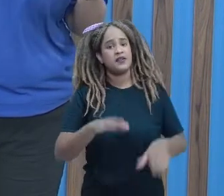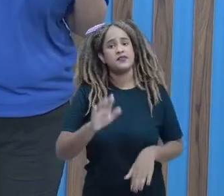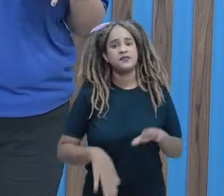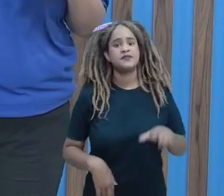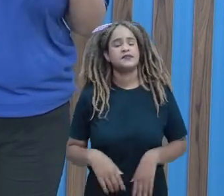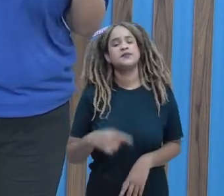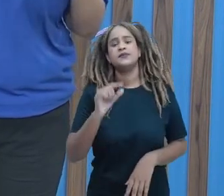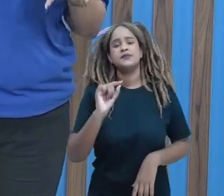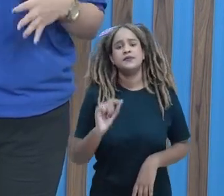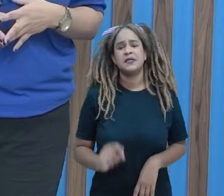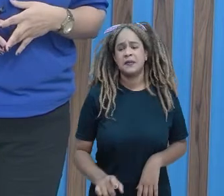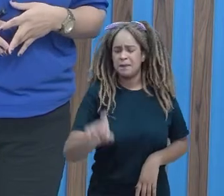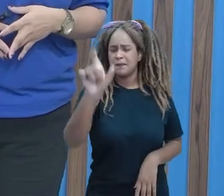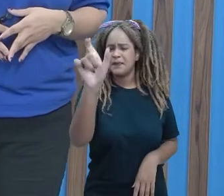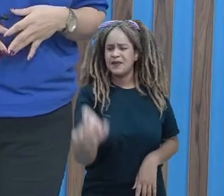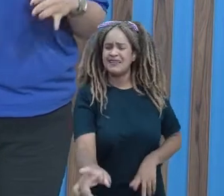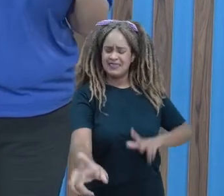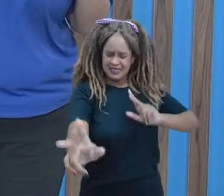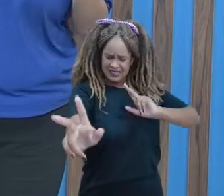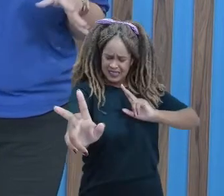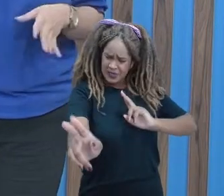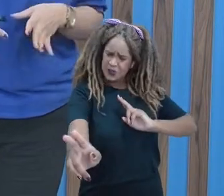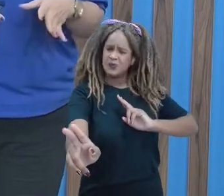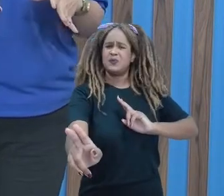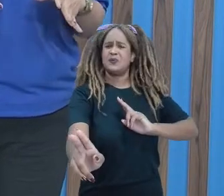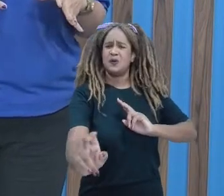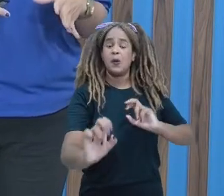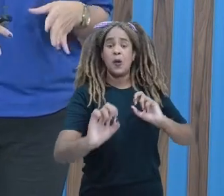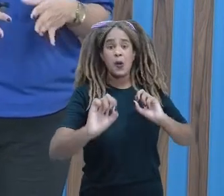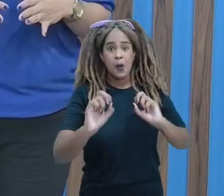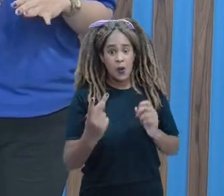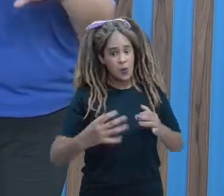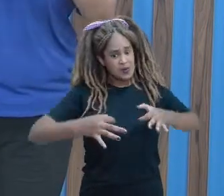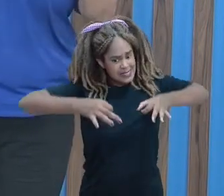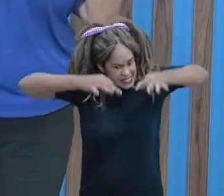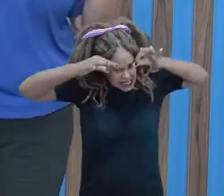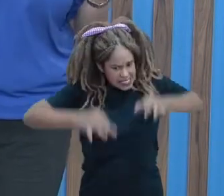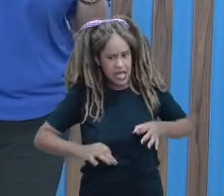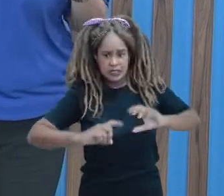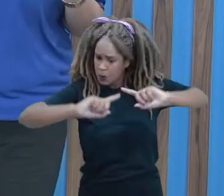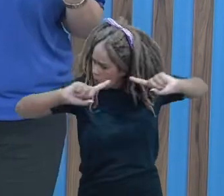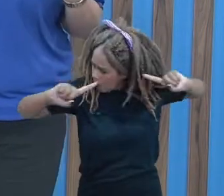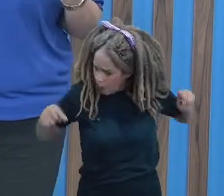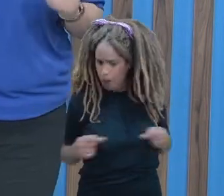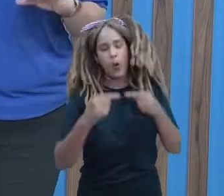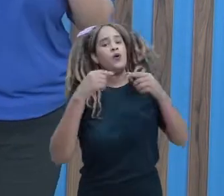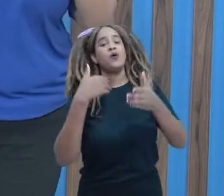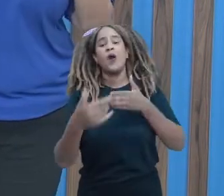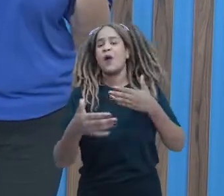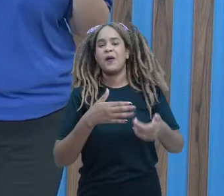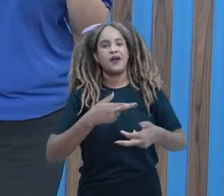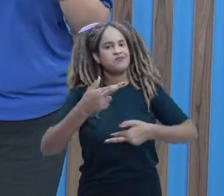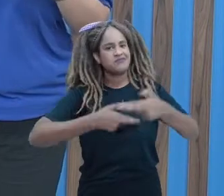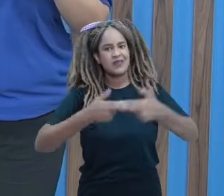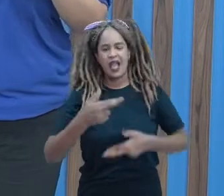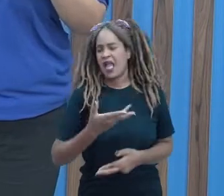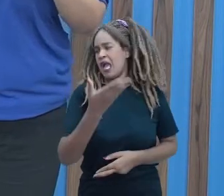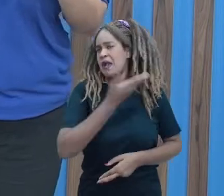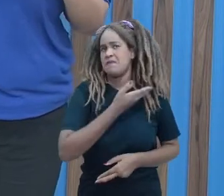olha, se a pessoa é muito igual a você, ou dá muito certo, isso eu tô falando em qualquer relacionamento, viu, gente?